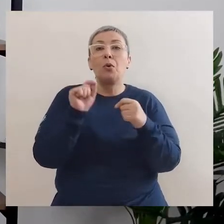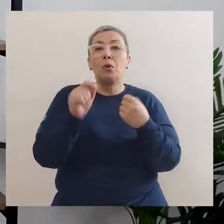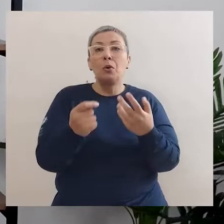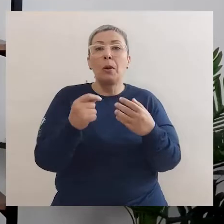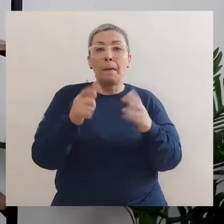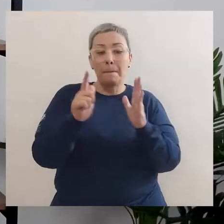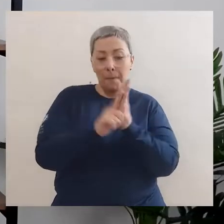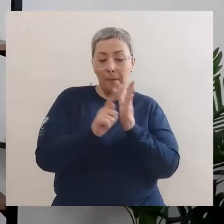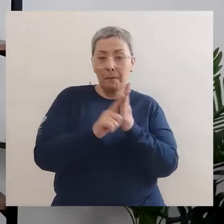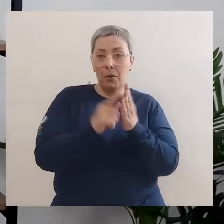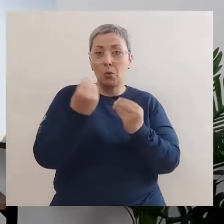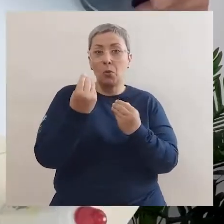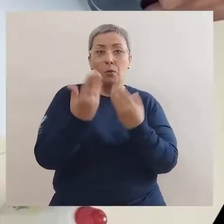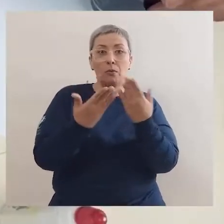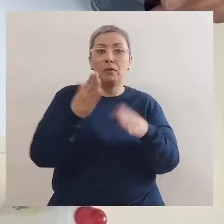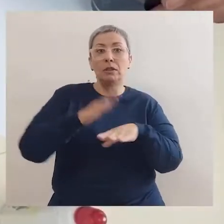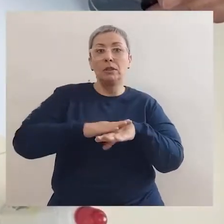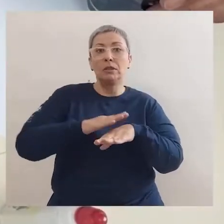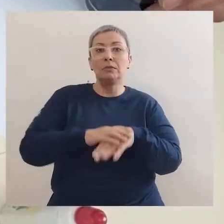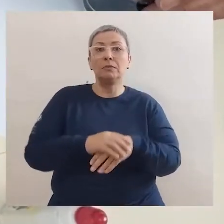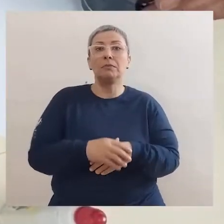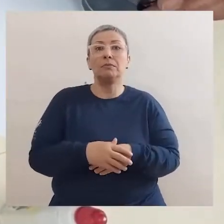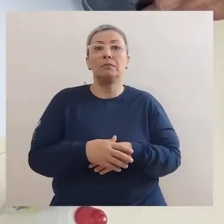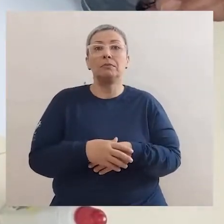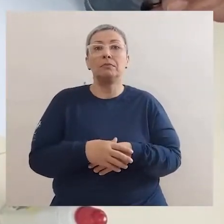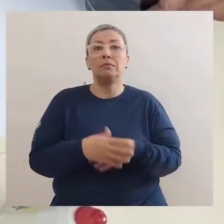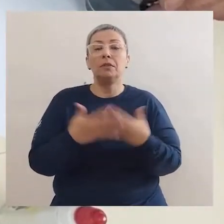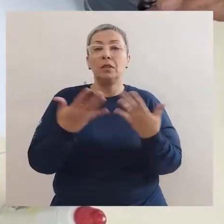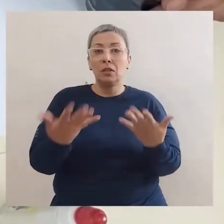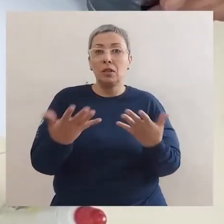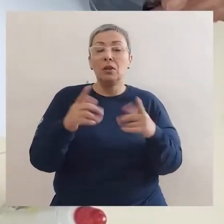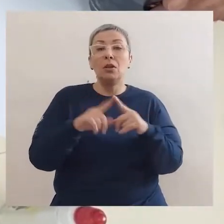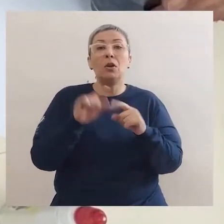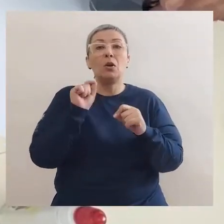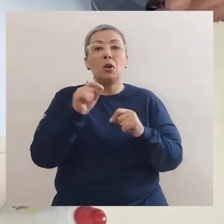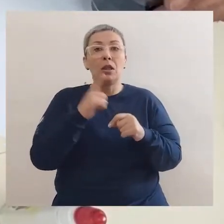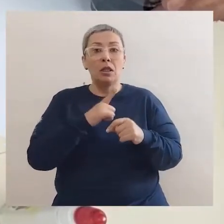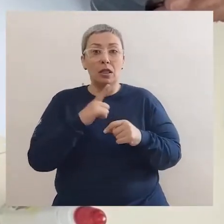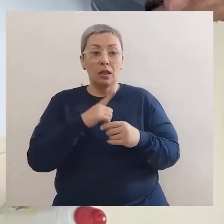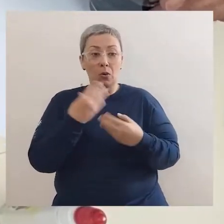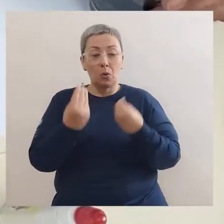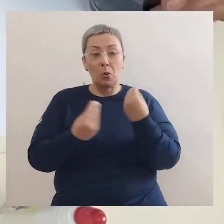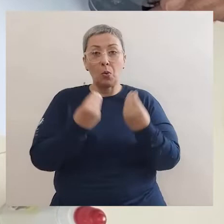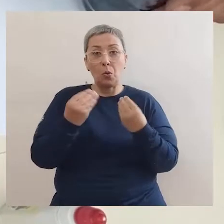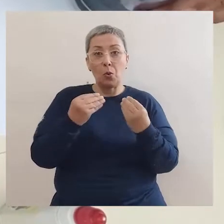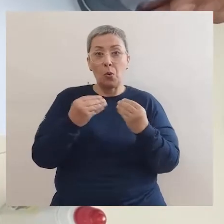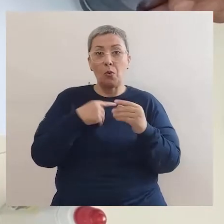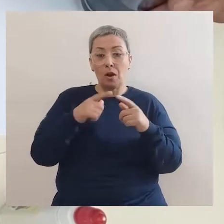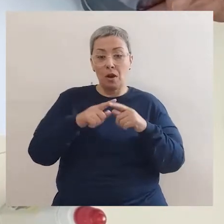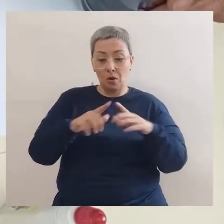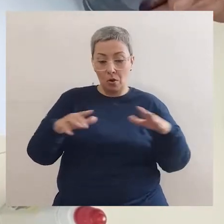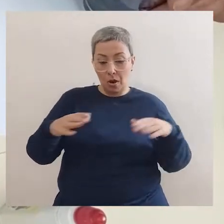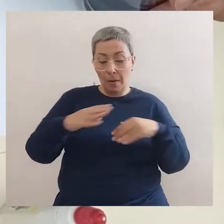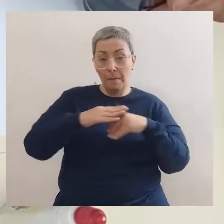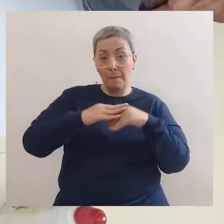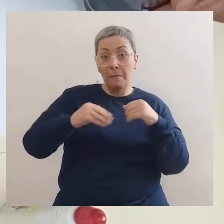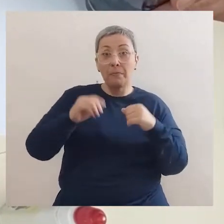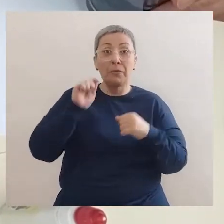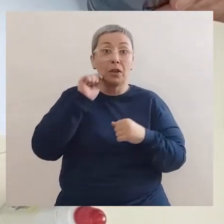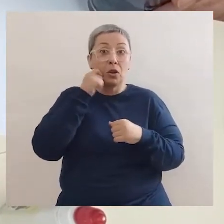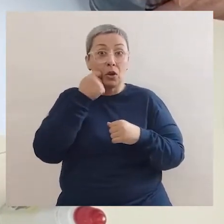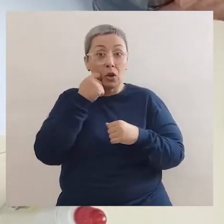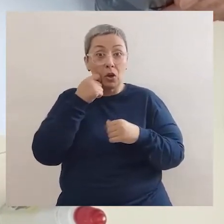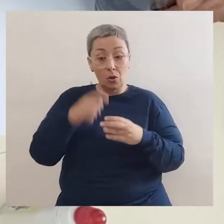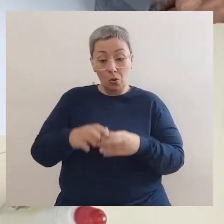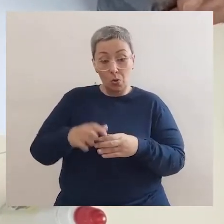tá ok? Vamos lá? Olha aí, pessoal, eu tô aqui com o meu carvão no copo,